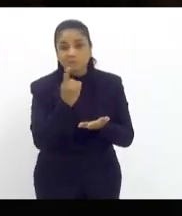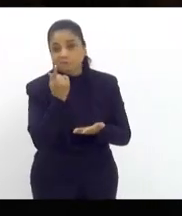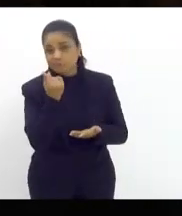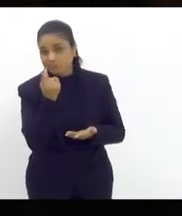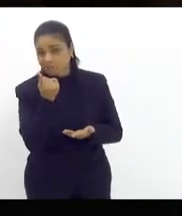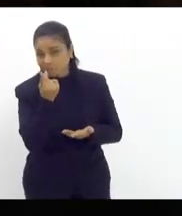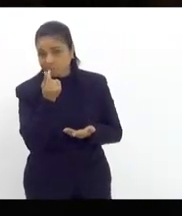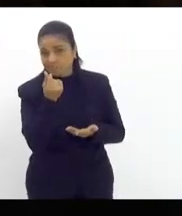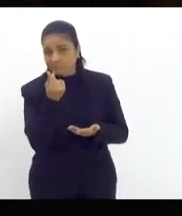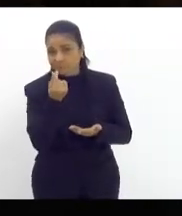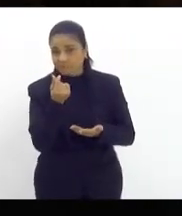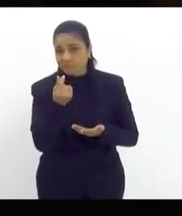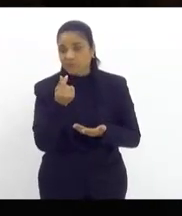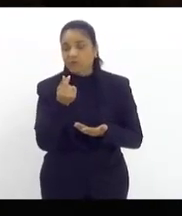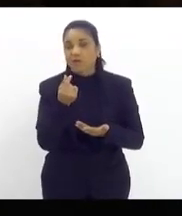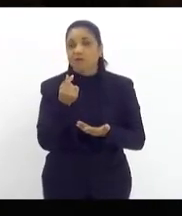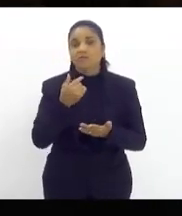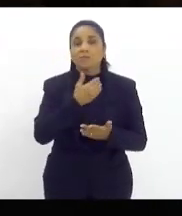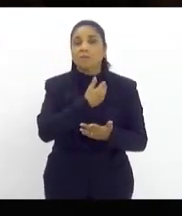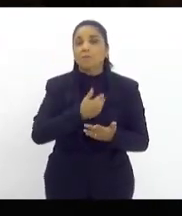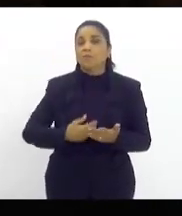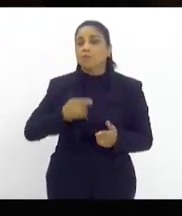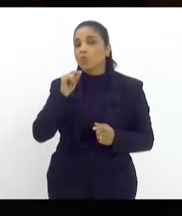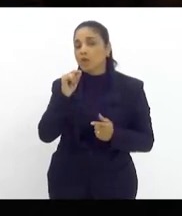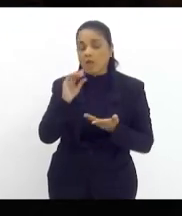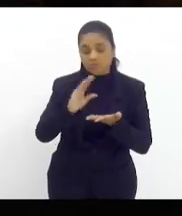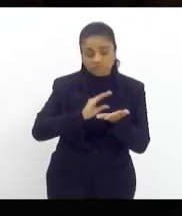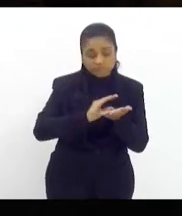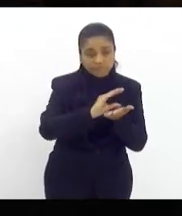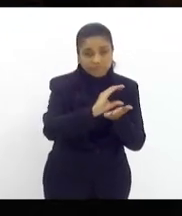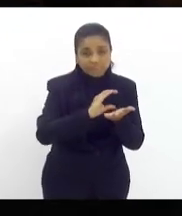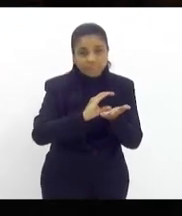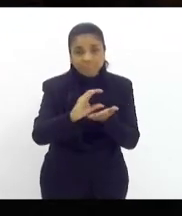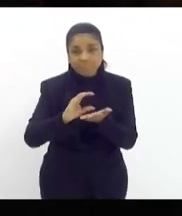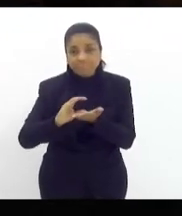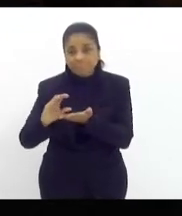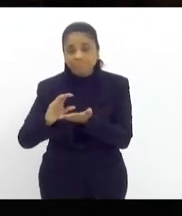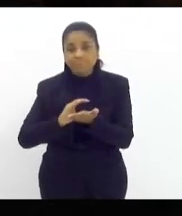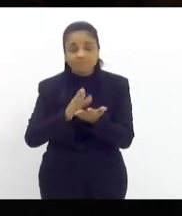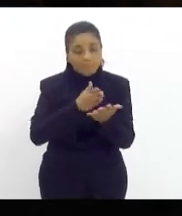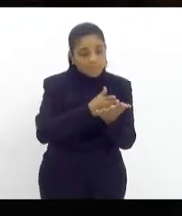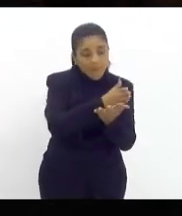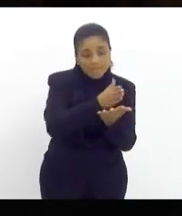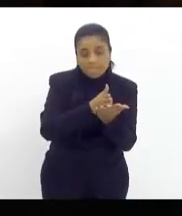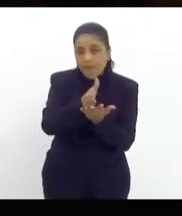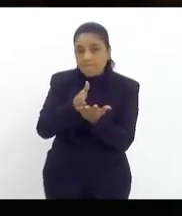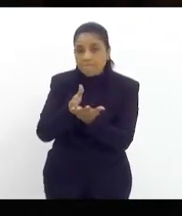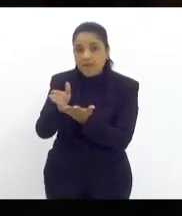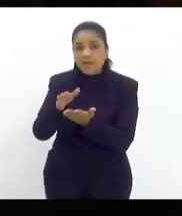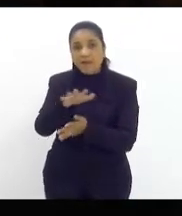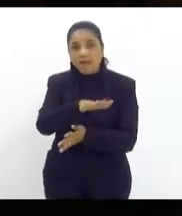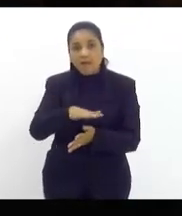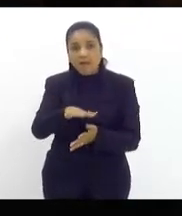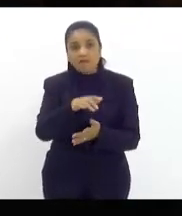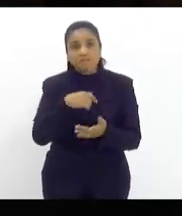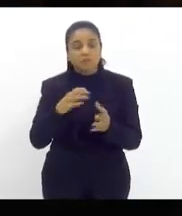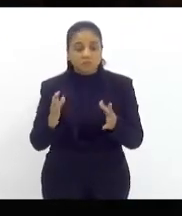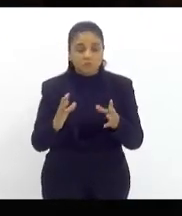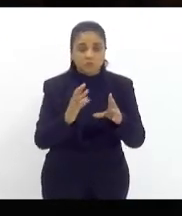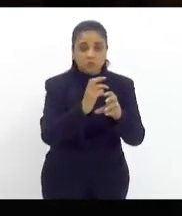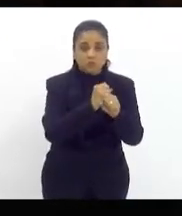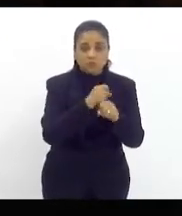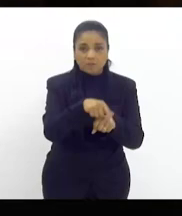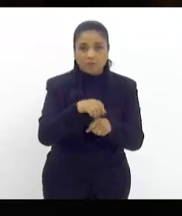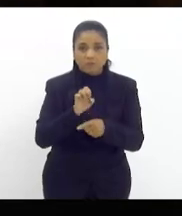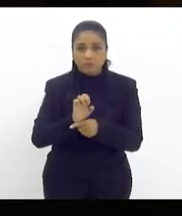política ela é a prioridade orçamentária desenvolvida para determinado fim a gente teve no orçamento do